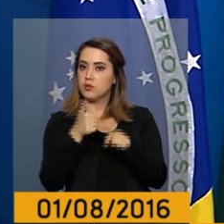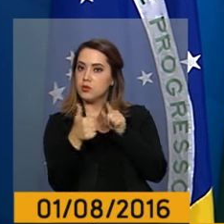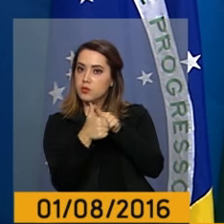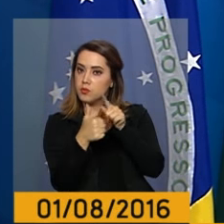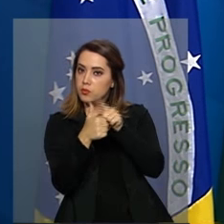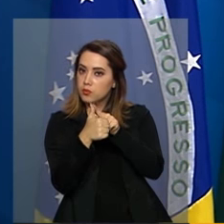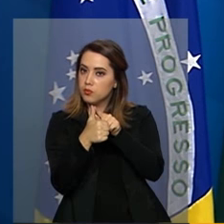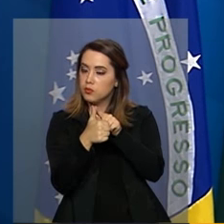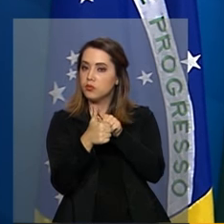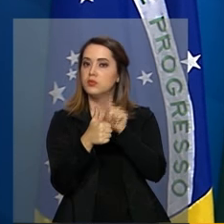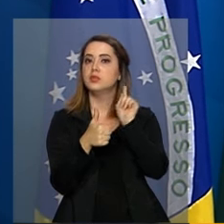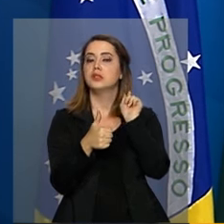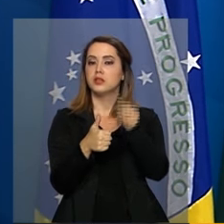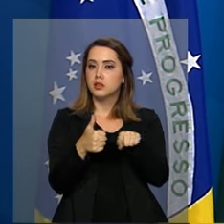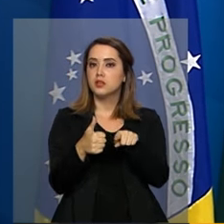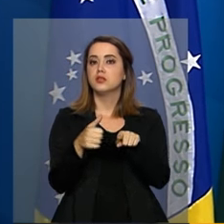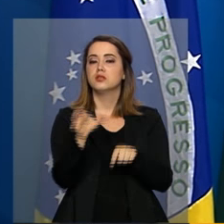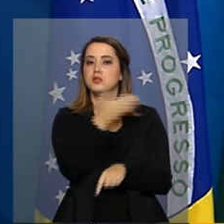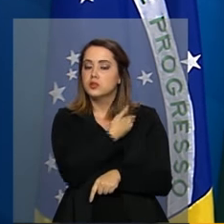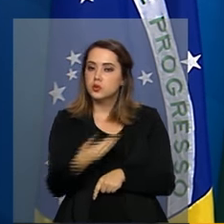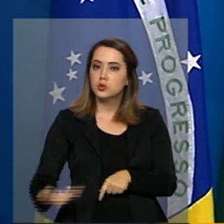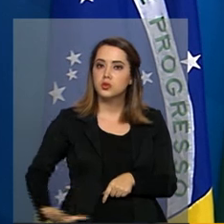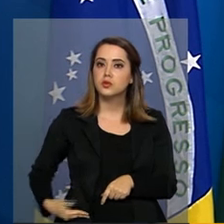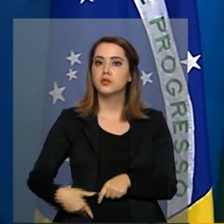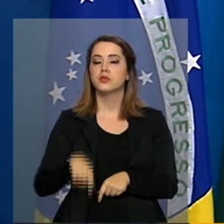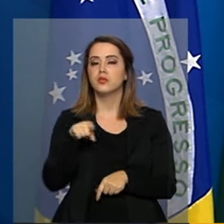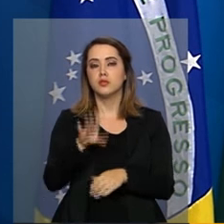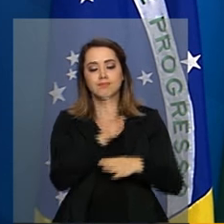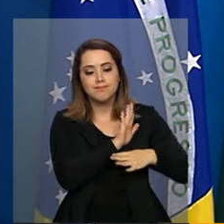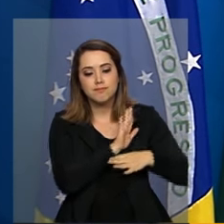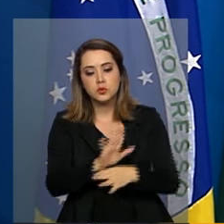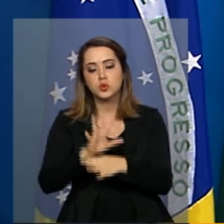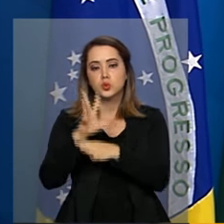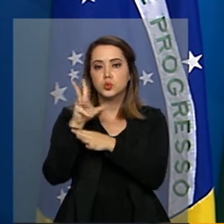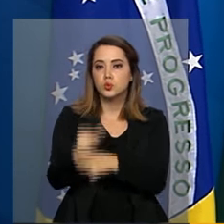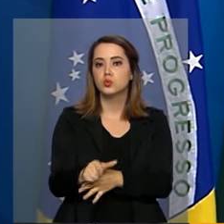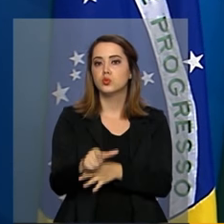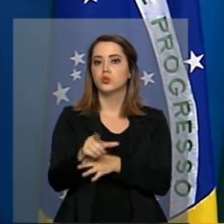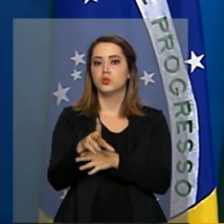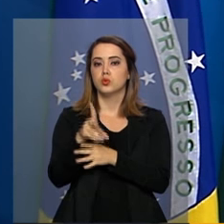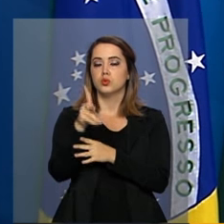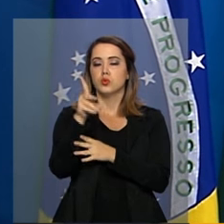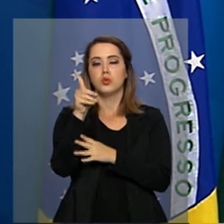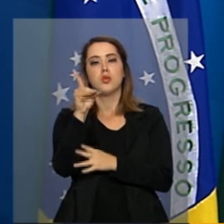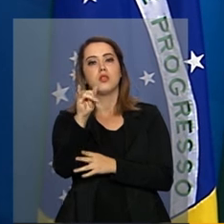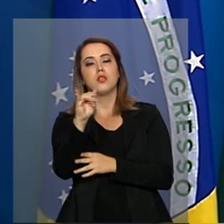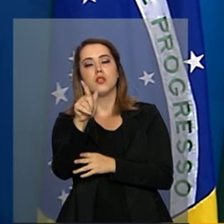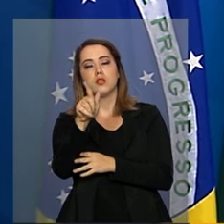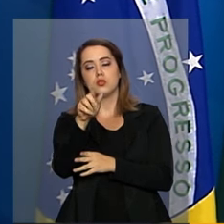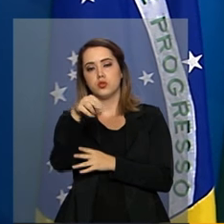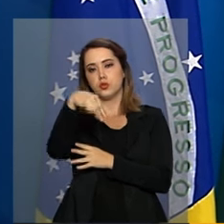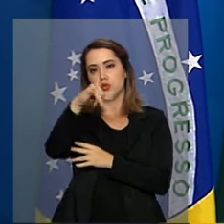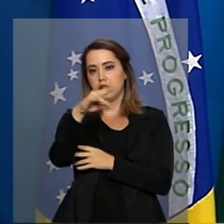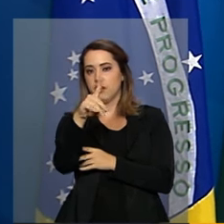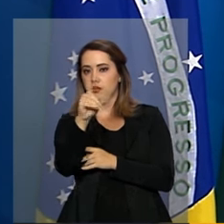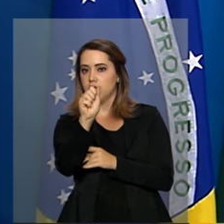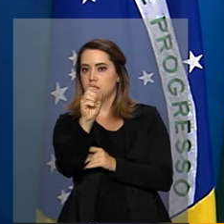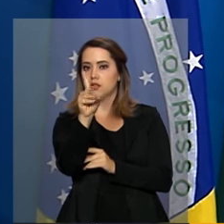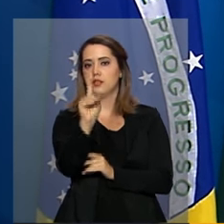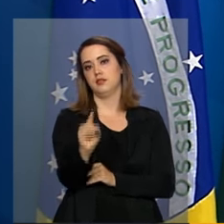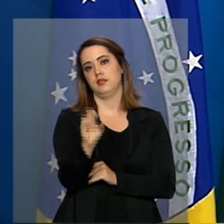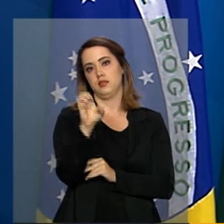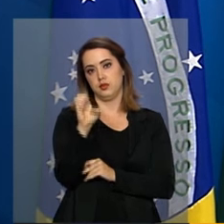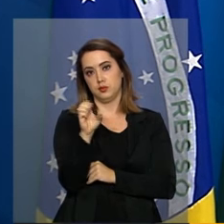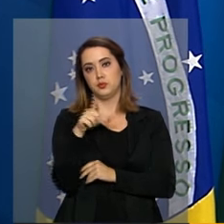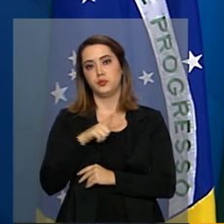é que o Estado tem que fazer o possível para manter a dignidade da pessoa humana. E quando se pensa no emprego, e eu digo que é o